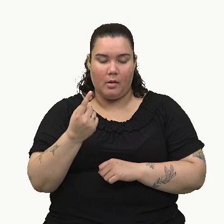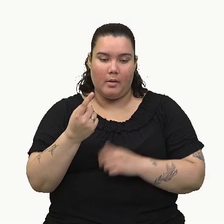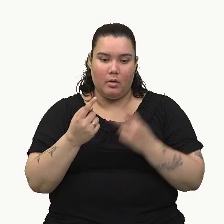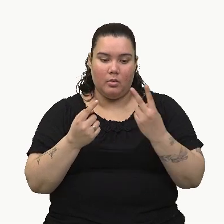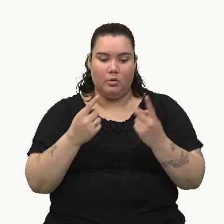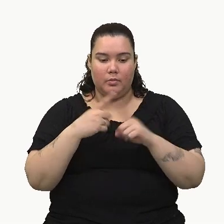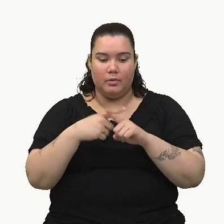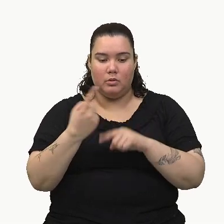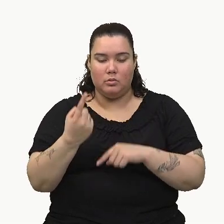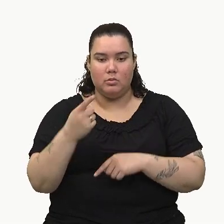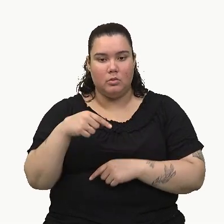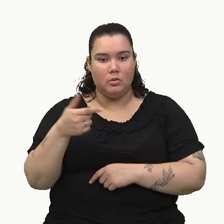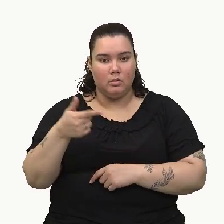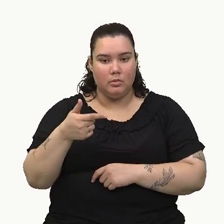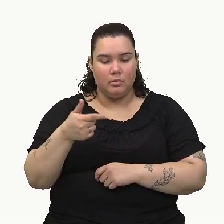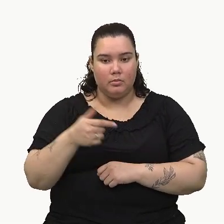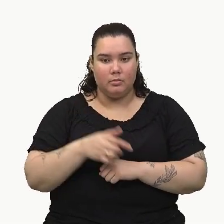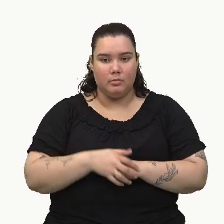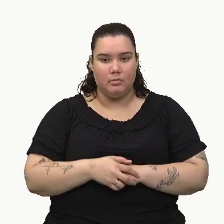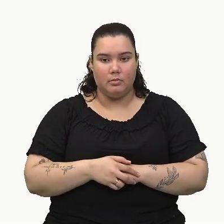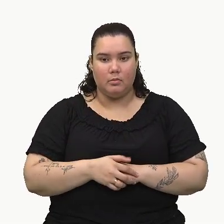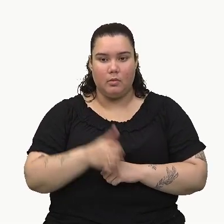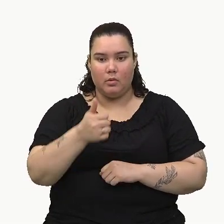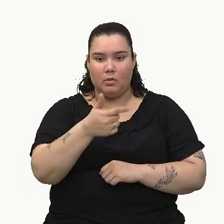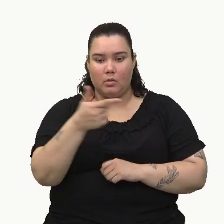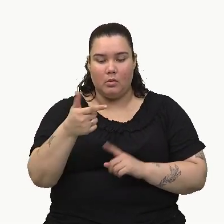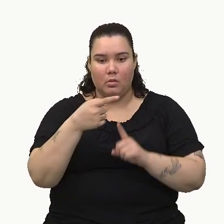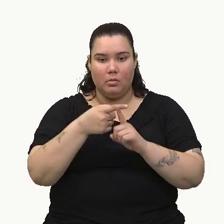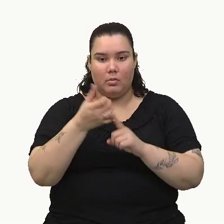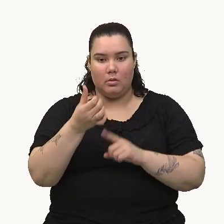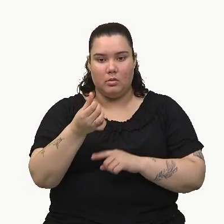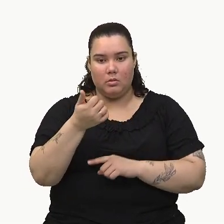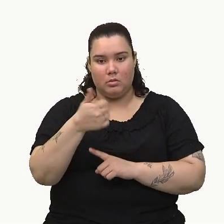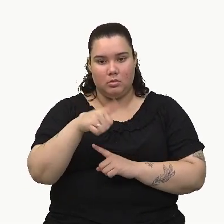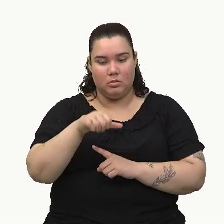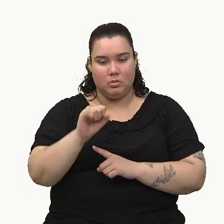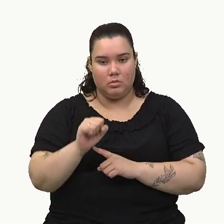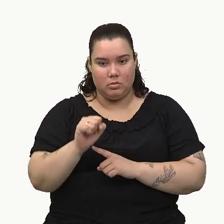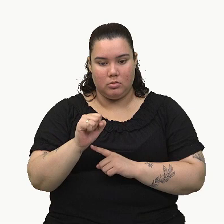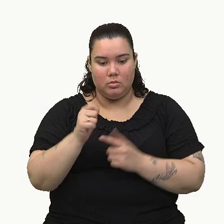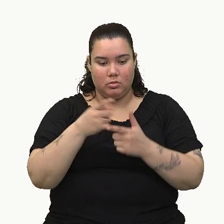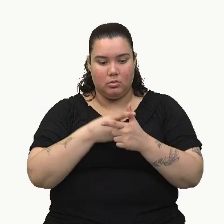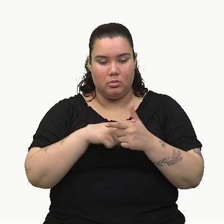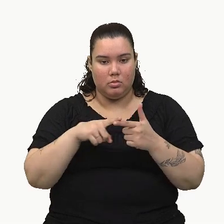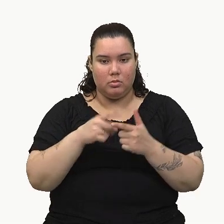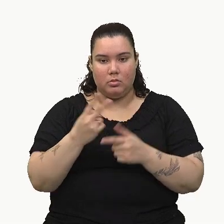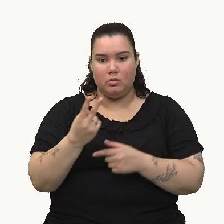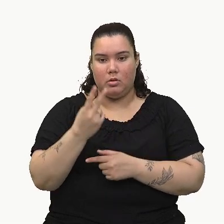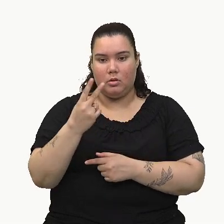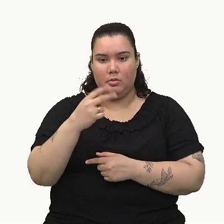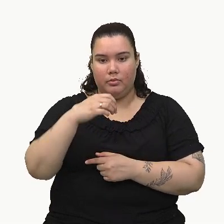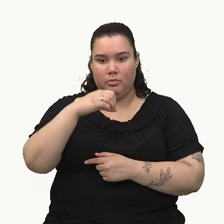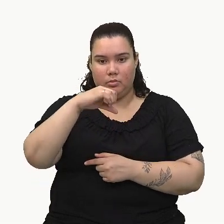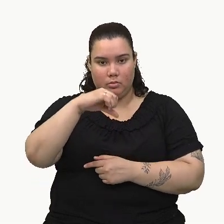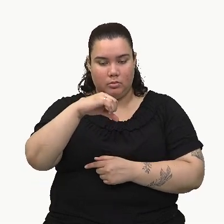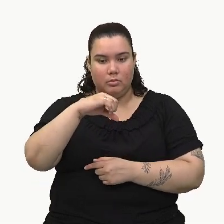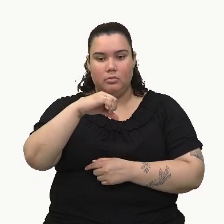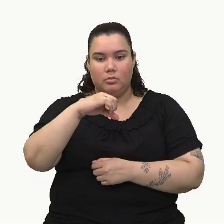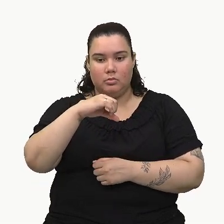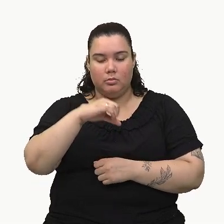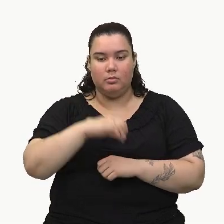2. 12 mais 6 é 18, 18 dividido por 2 é